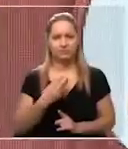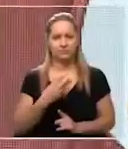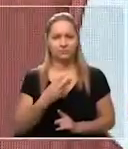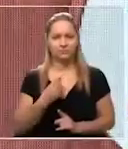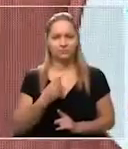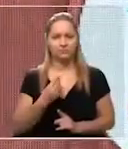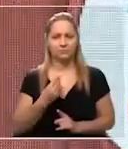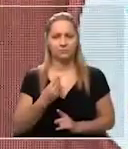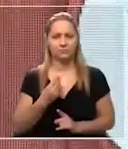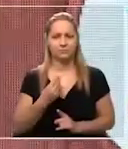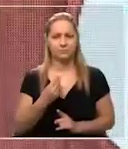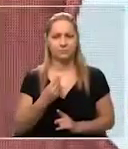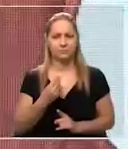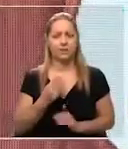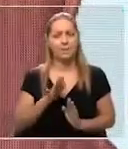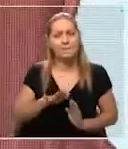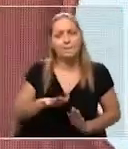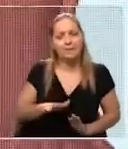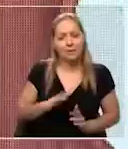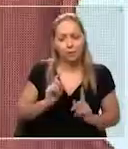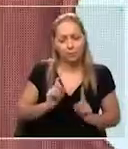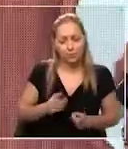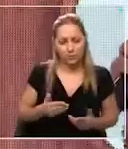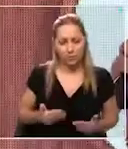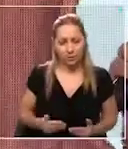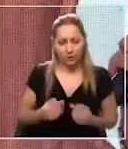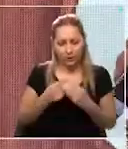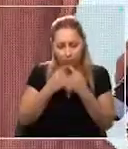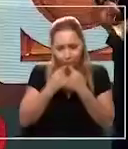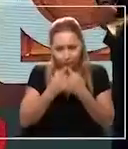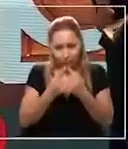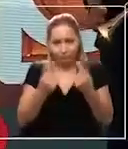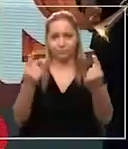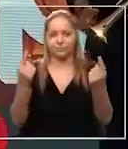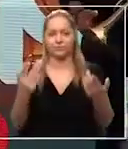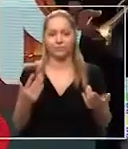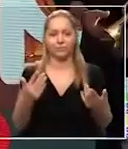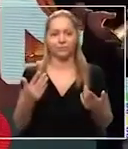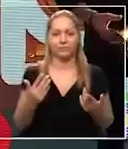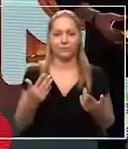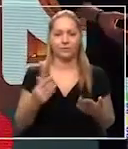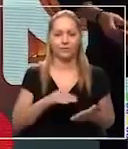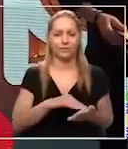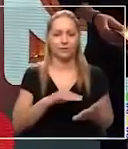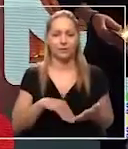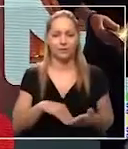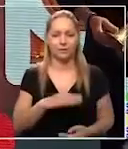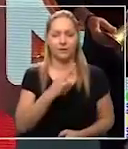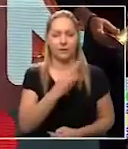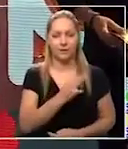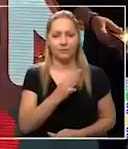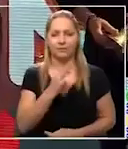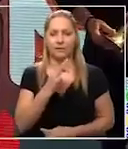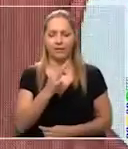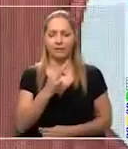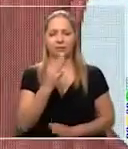muito, muito pequeninas ainda. Ainda estão a começar a dar os primeiros passos. Com a assinatura de FS Produções, Flávio